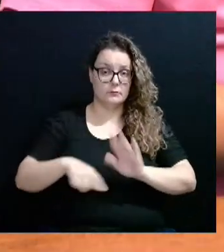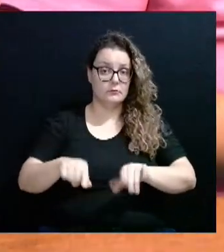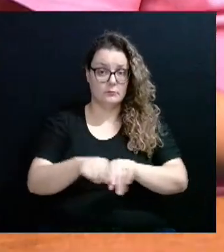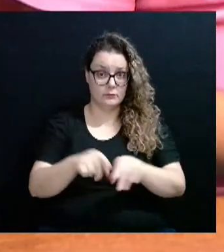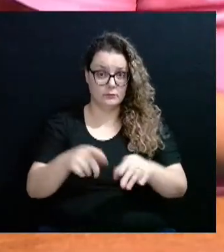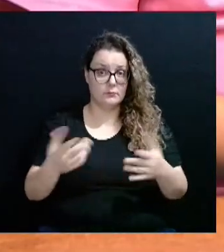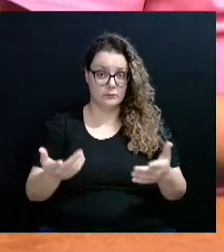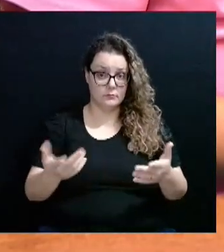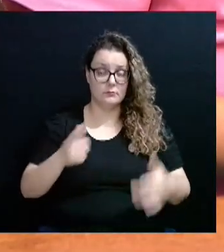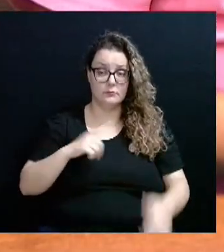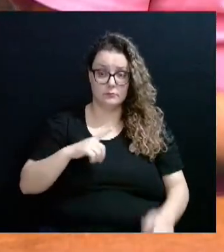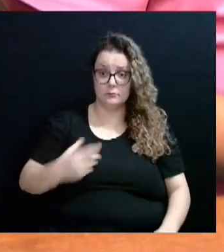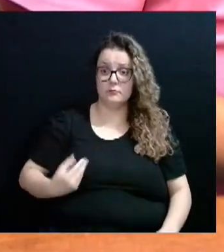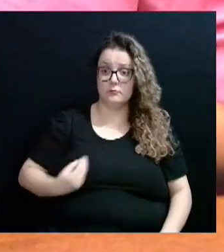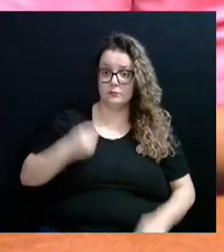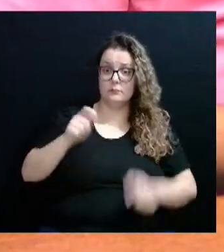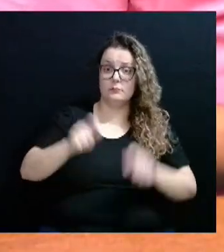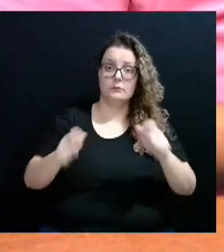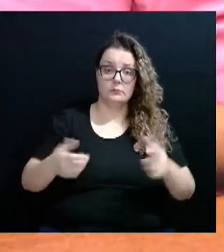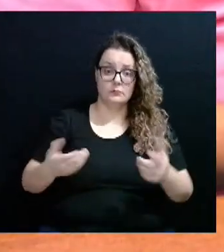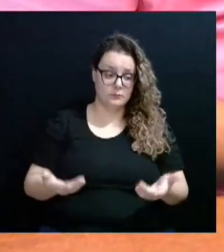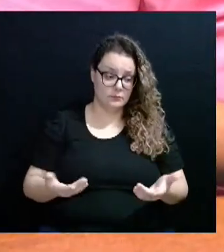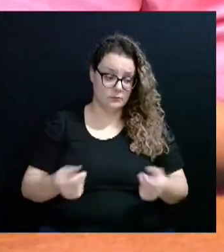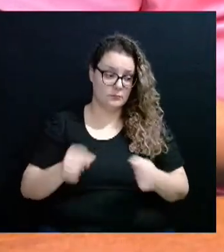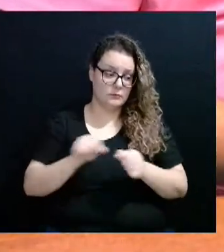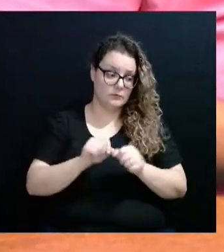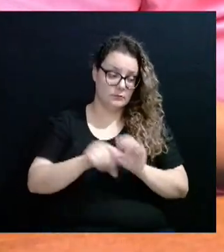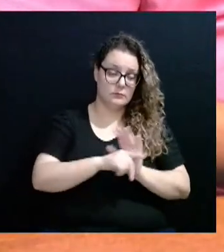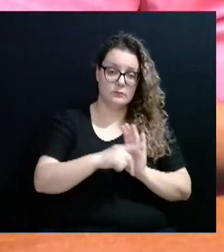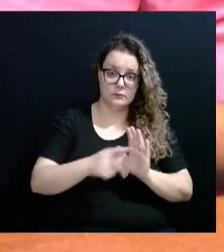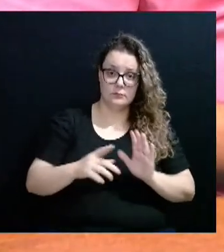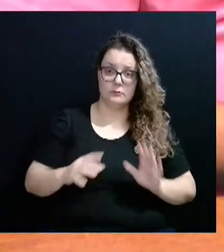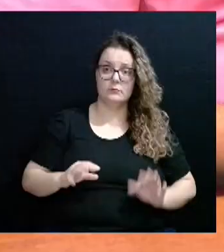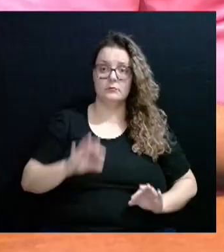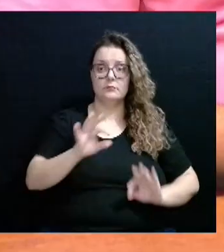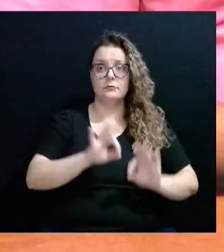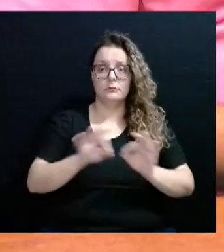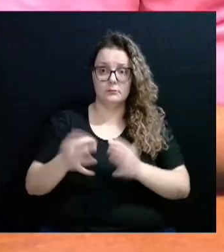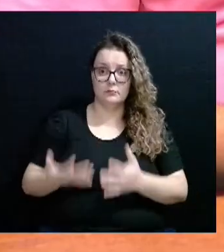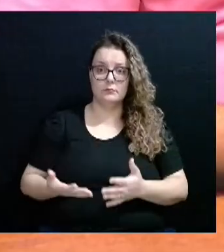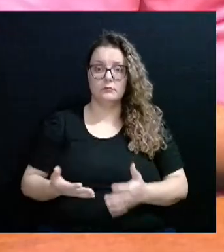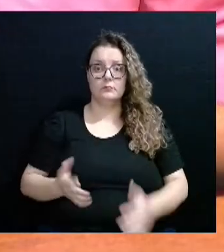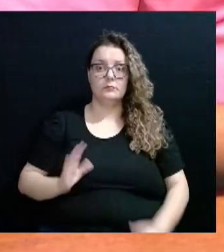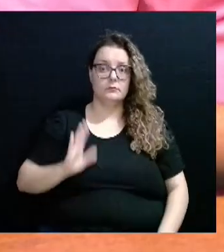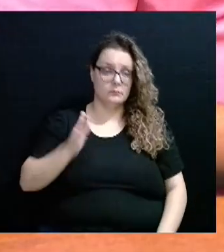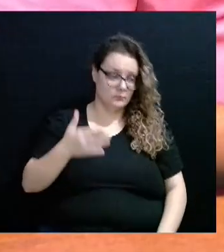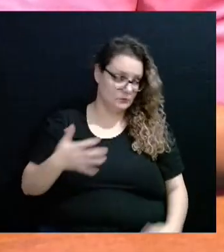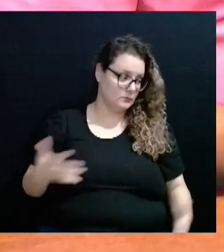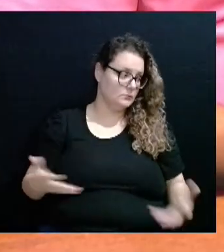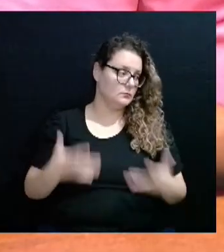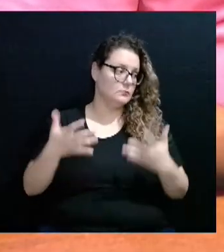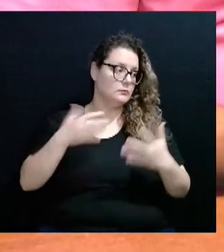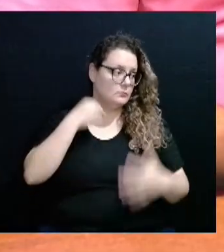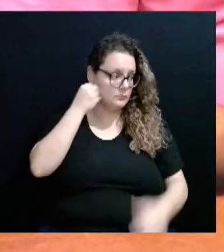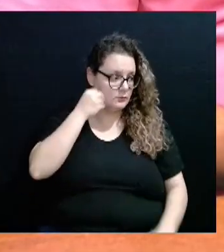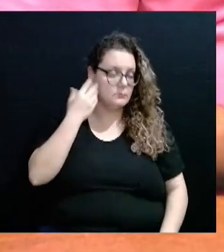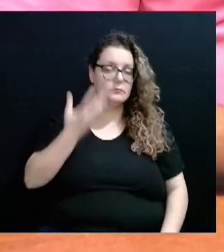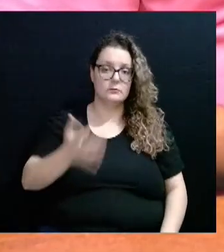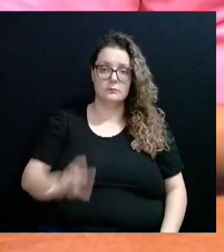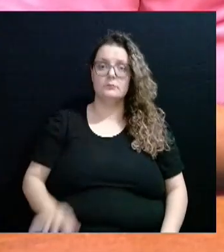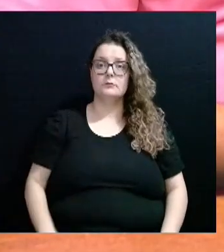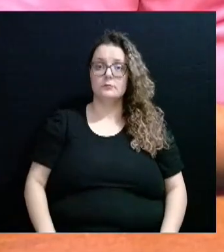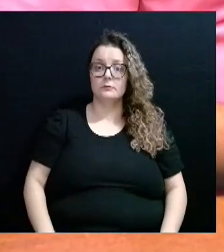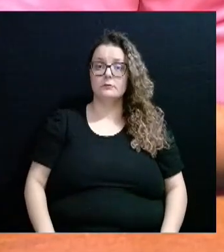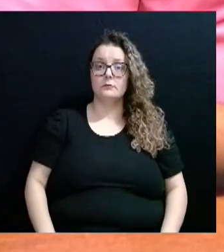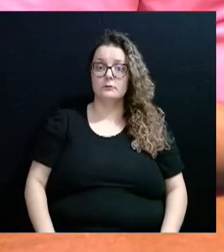de pessoas aqui que fazem parte desse projeto e que já experimentaram, né? E já está dando